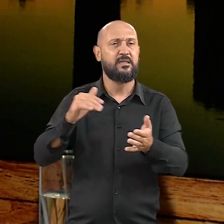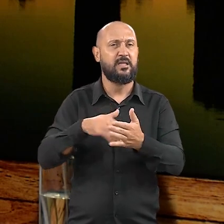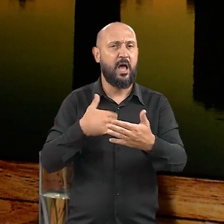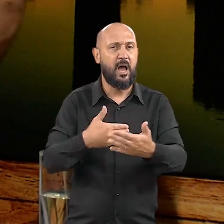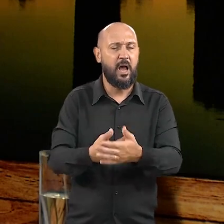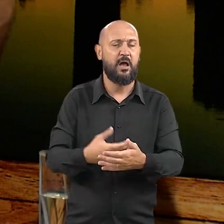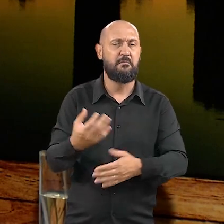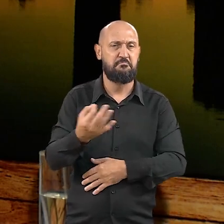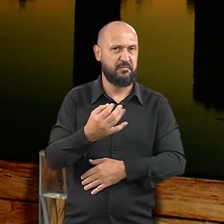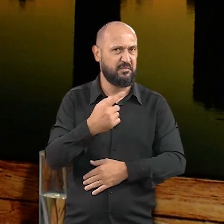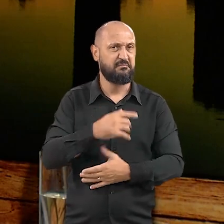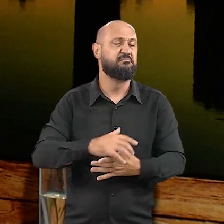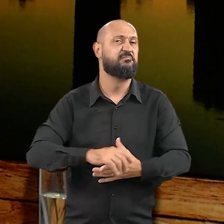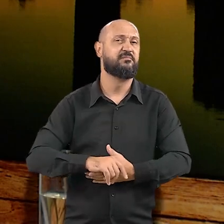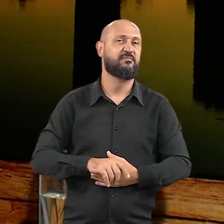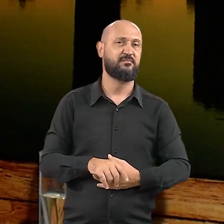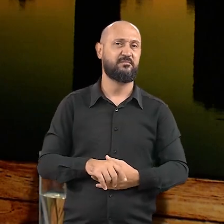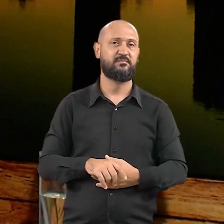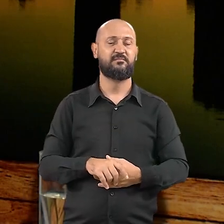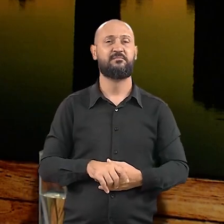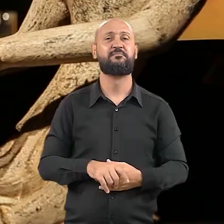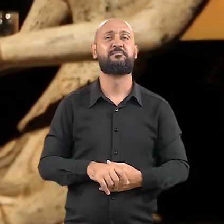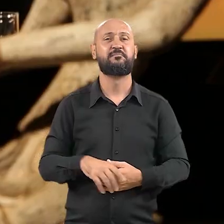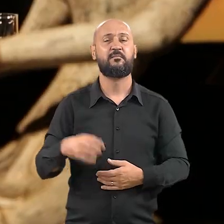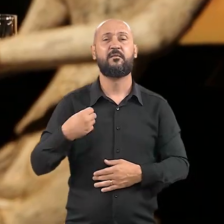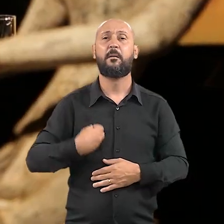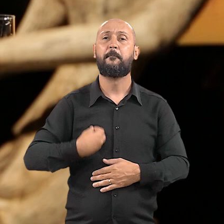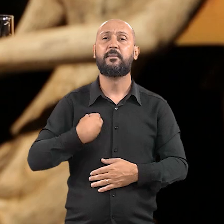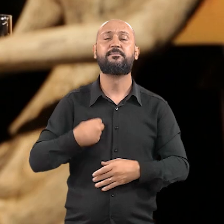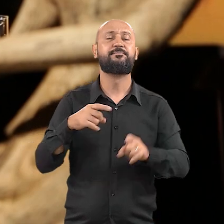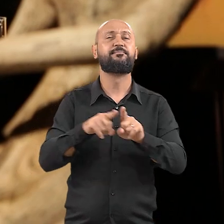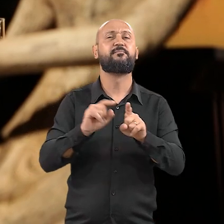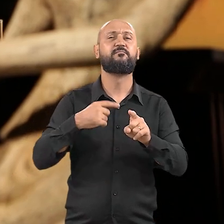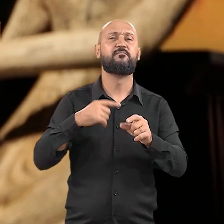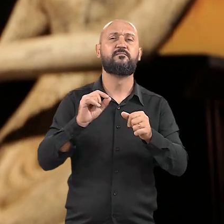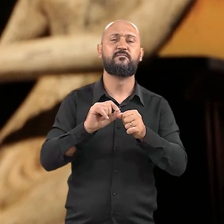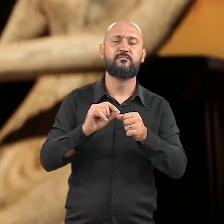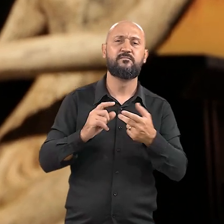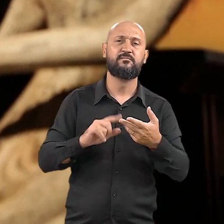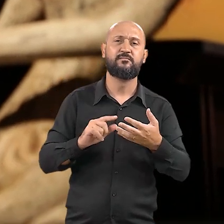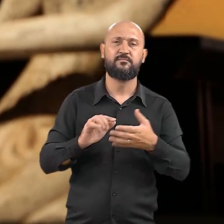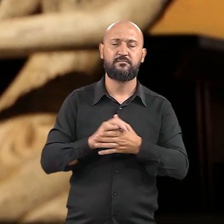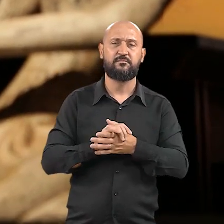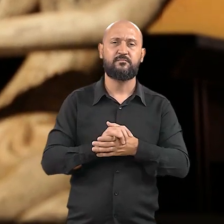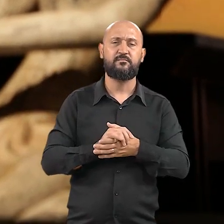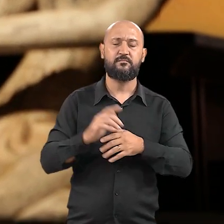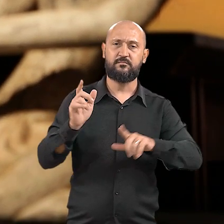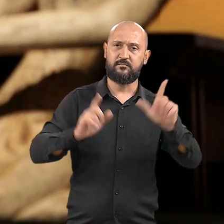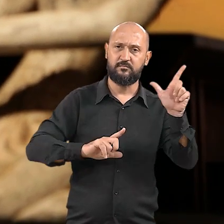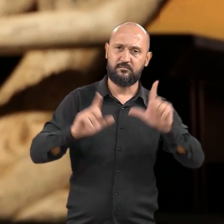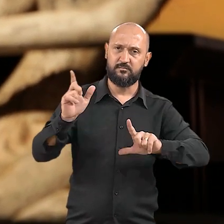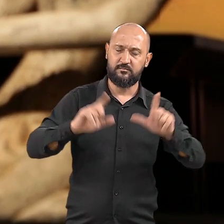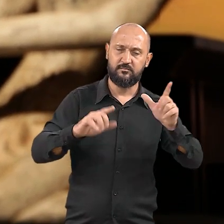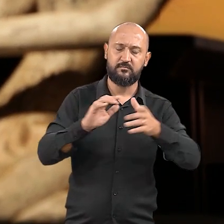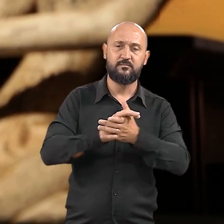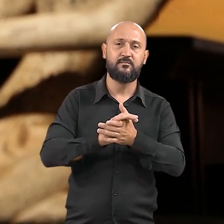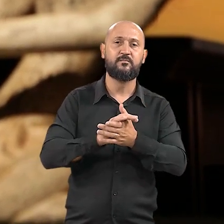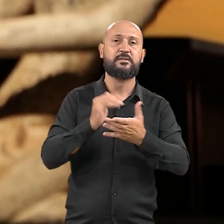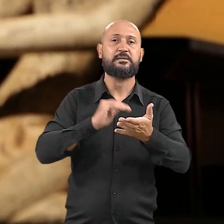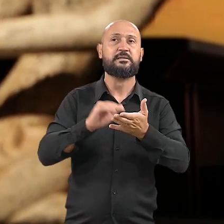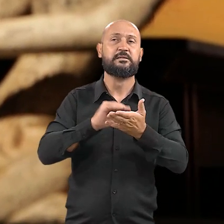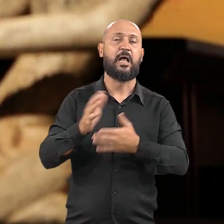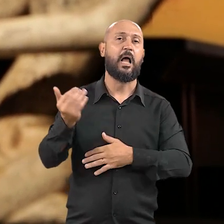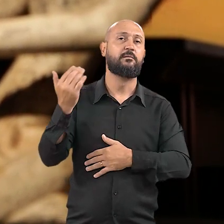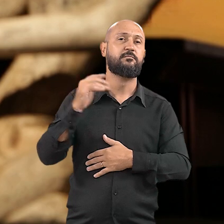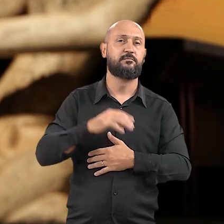ele toca, é uma arrasa. E aí ele participou também. Eu sei que a gente fez um programa de televisão. Aí o secretário